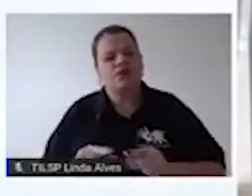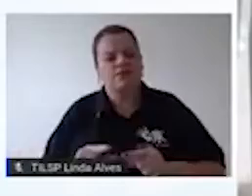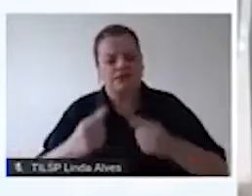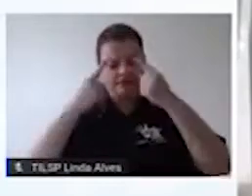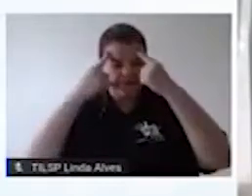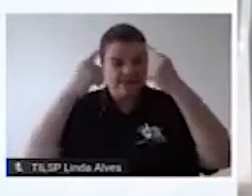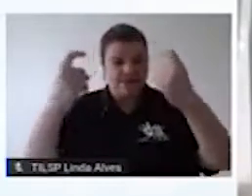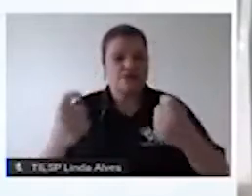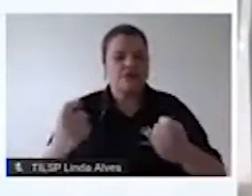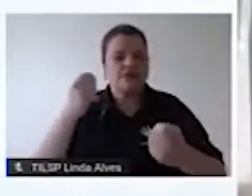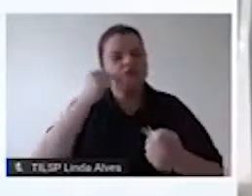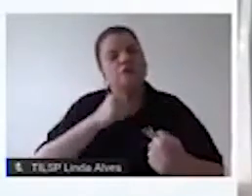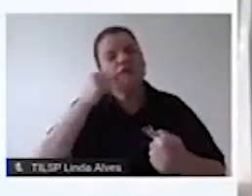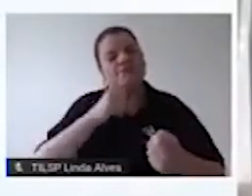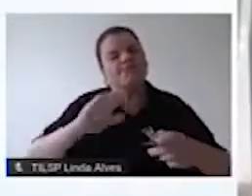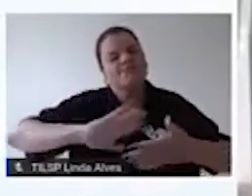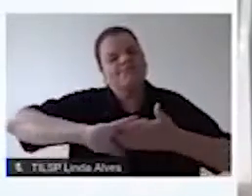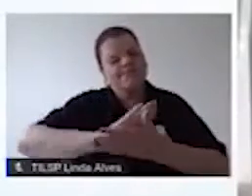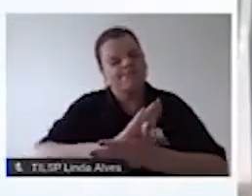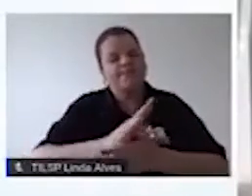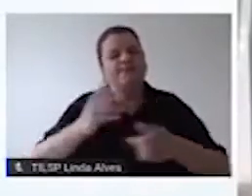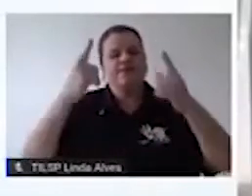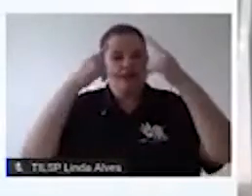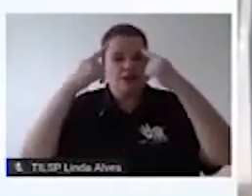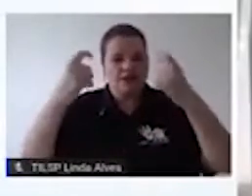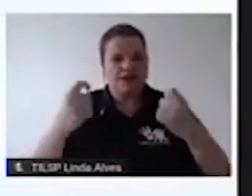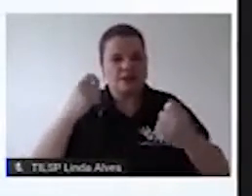diminuir isso, né? Mitigar essa situação.